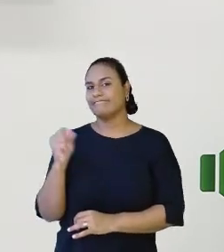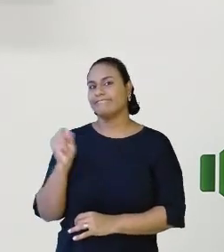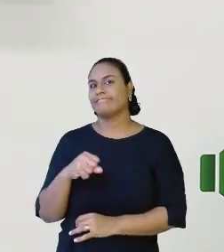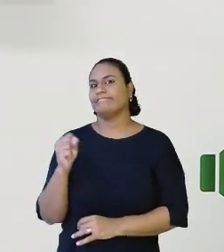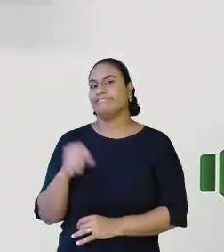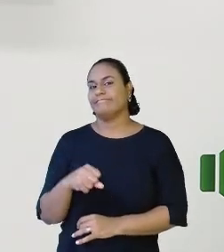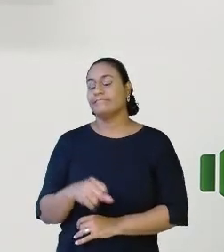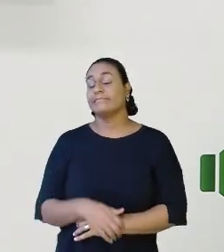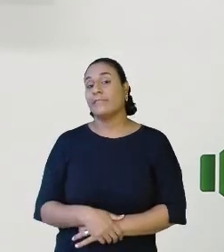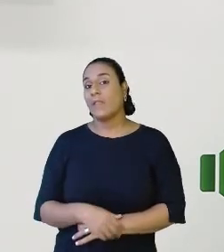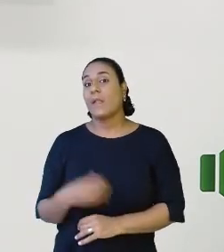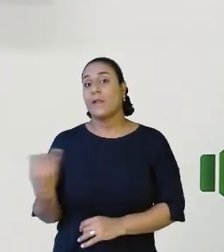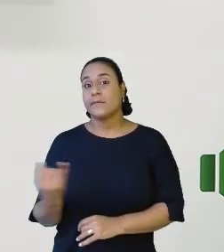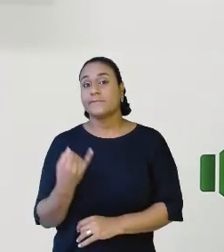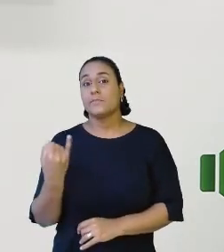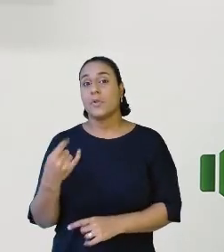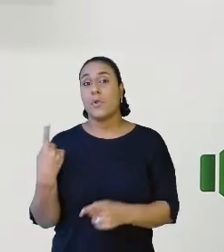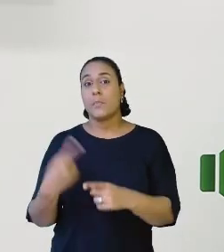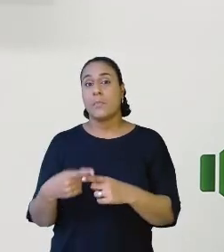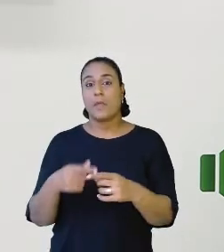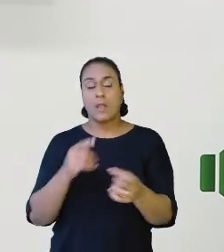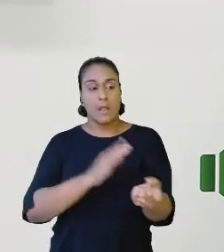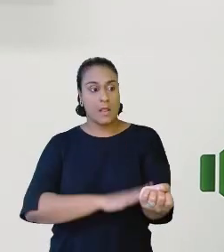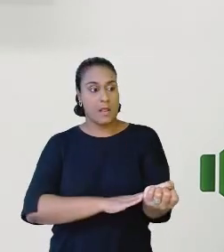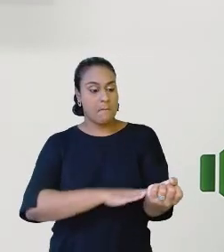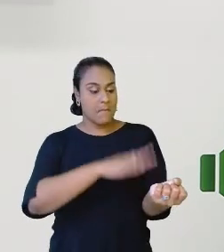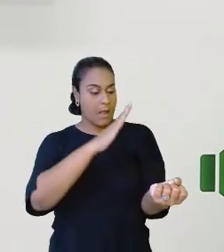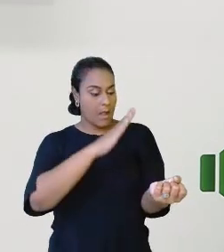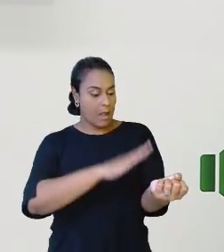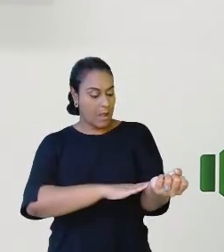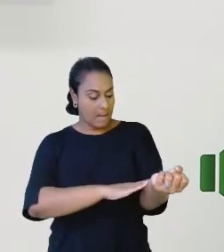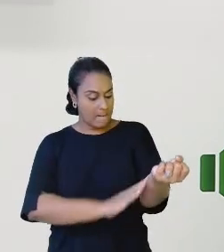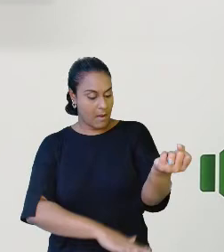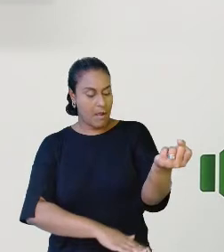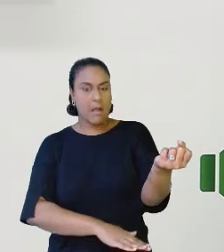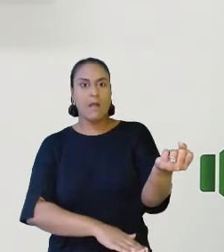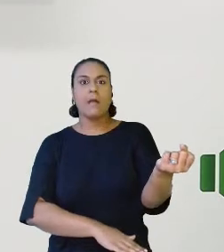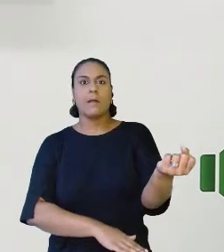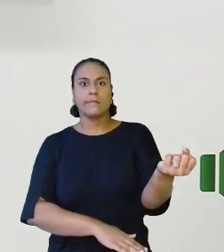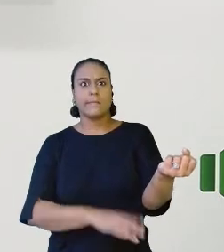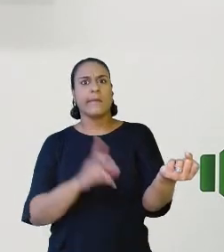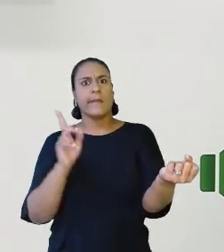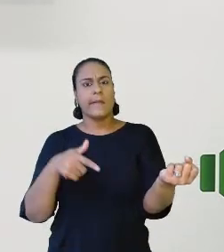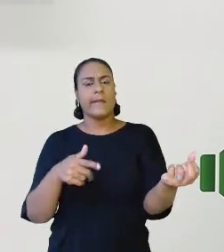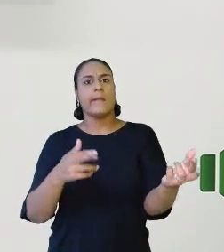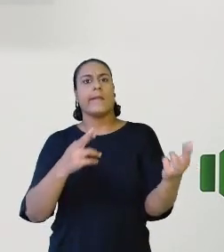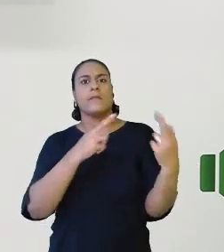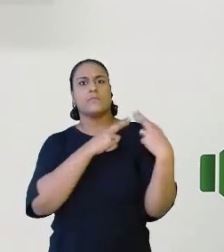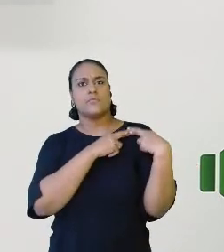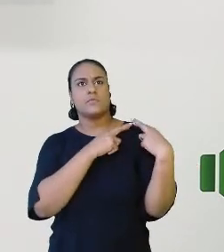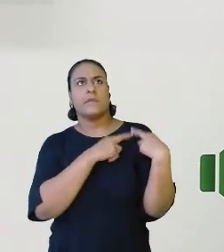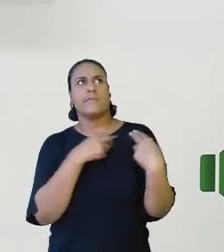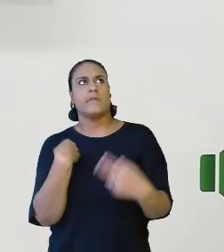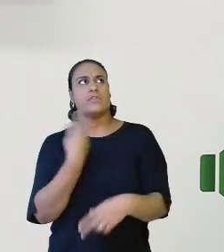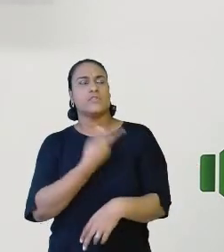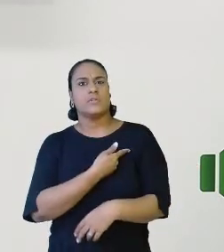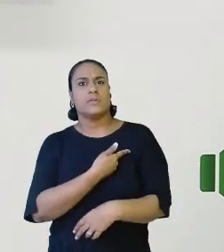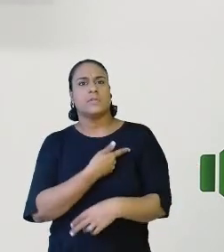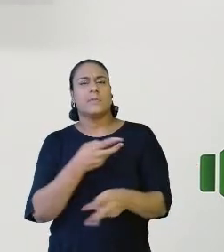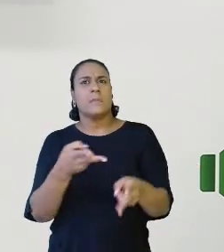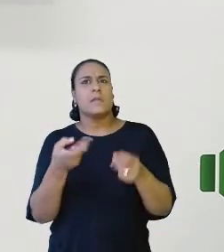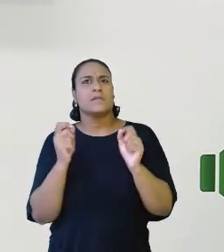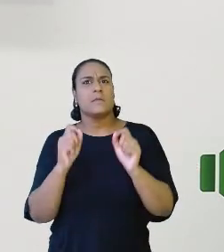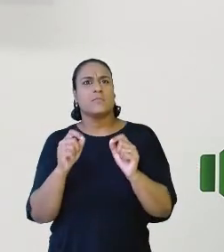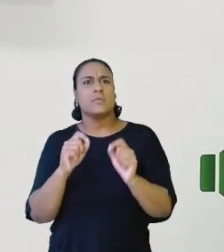importante porque a pressão, nossa pressão sanguínea, ela é responsável, a gente consegue perceber se o